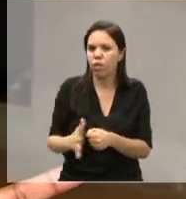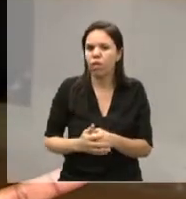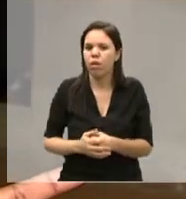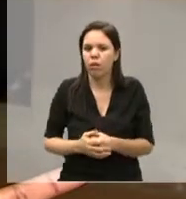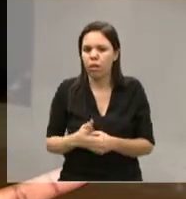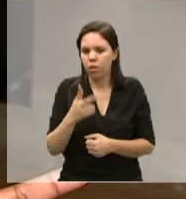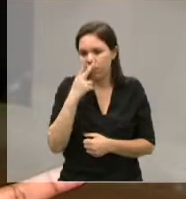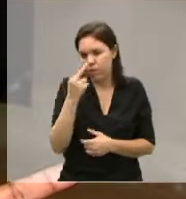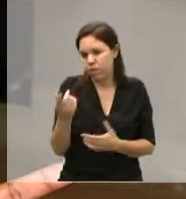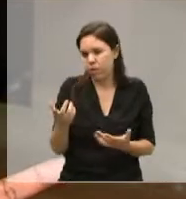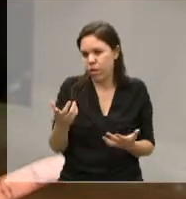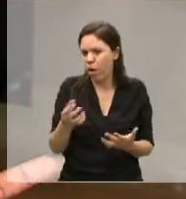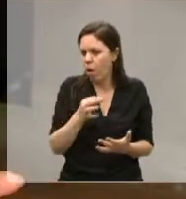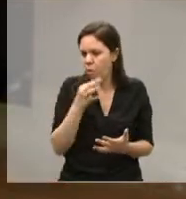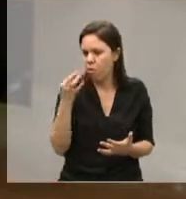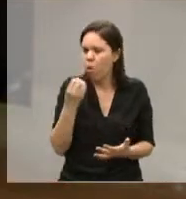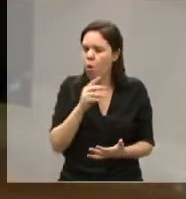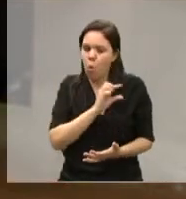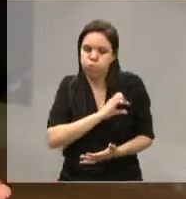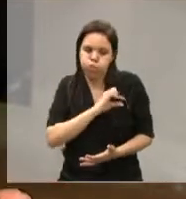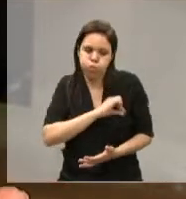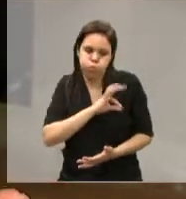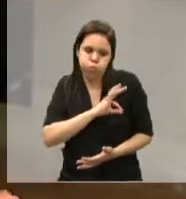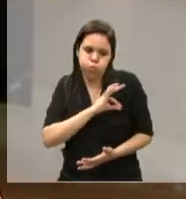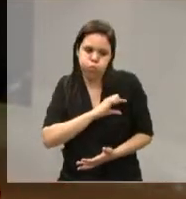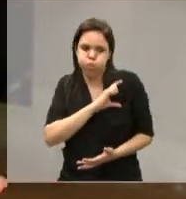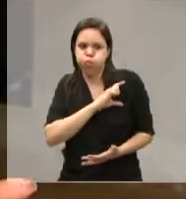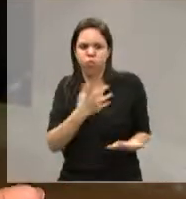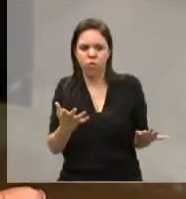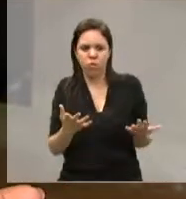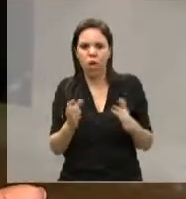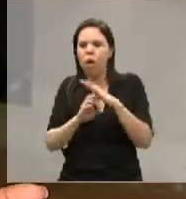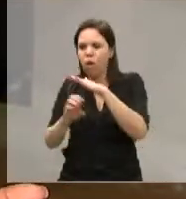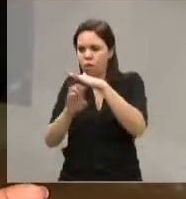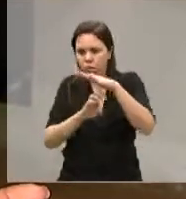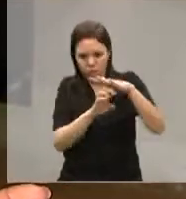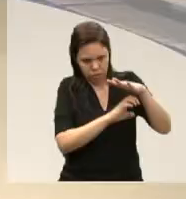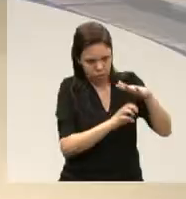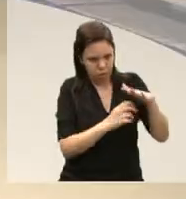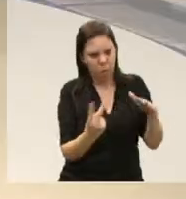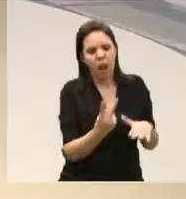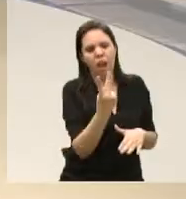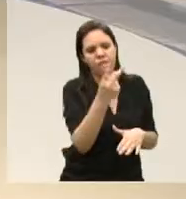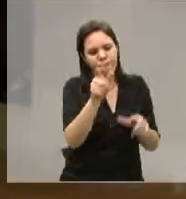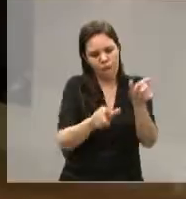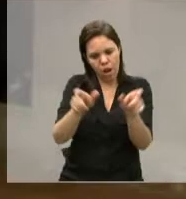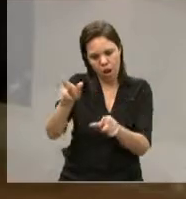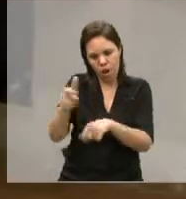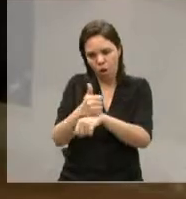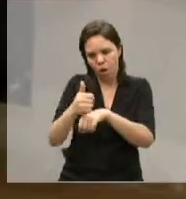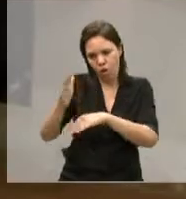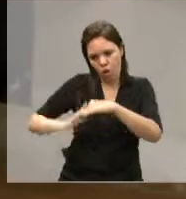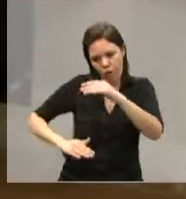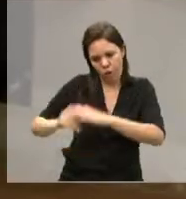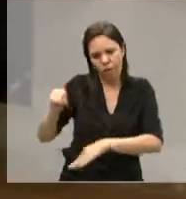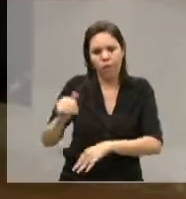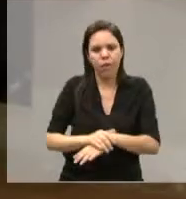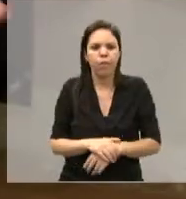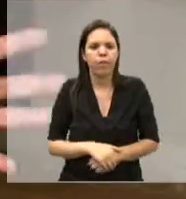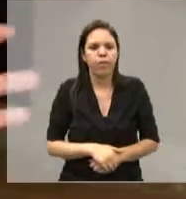Exatamente. Isso é muito bom, isso, né? É muito bom. Muito bom. E as empresas valorizam realmente os profissionais. Exatamente. Né? Tem essa busca